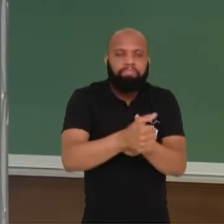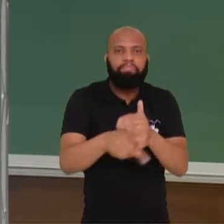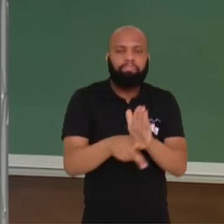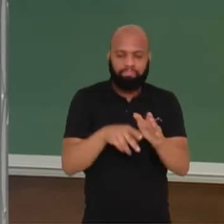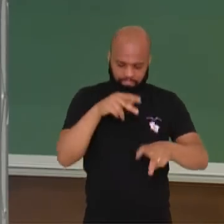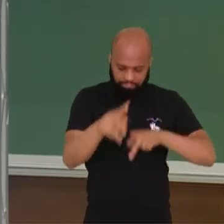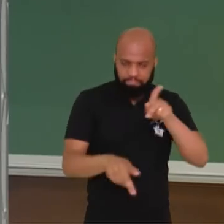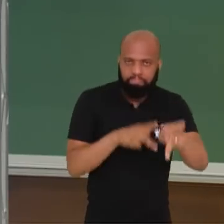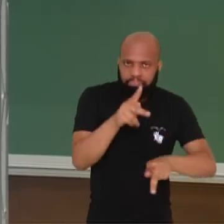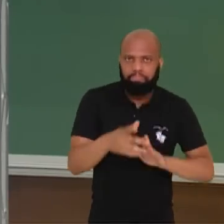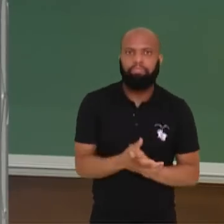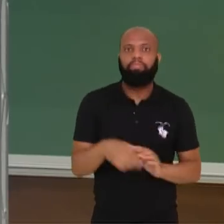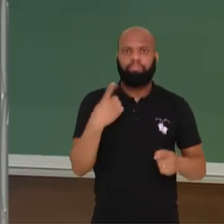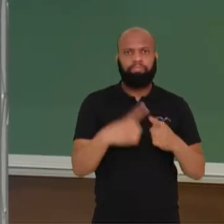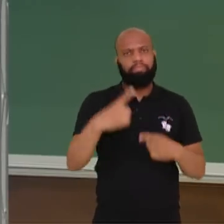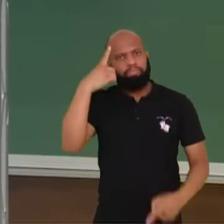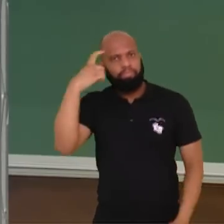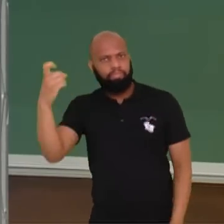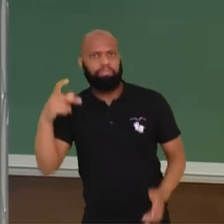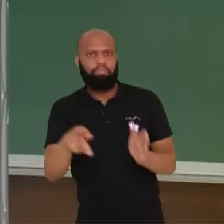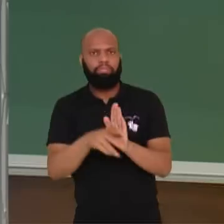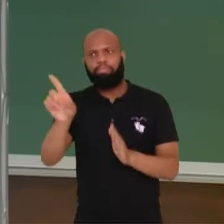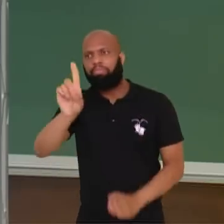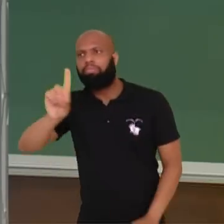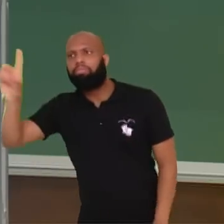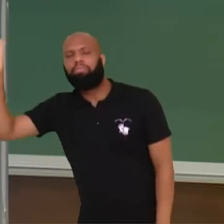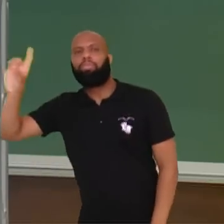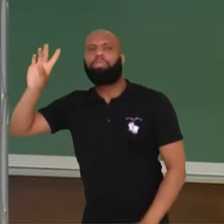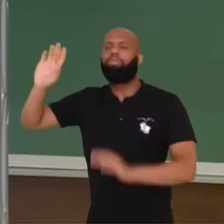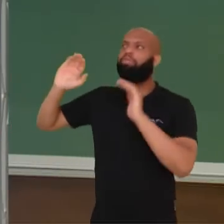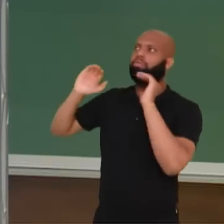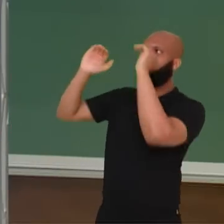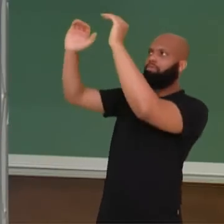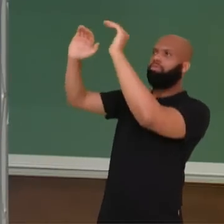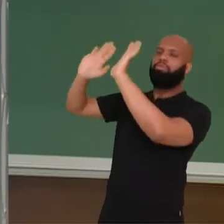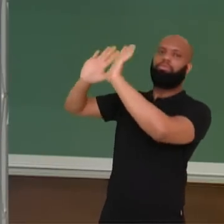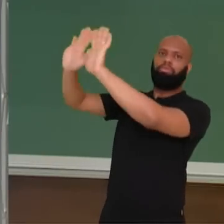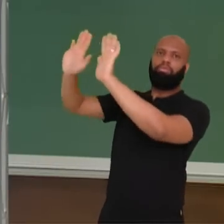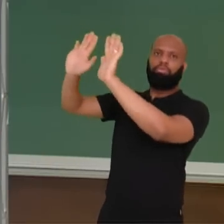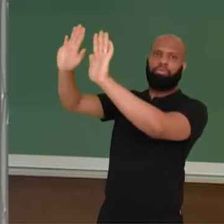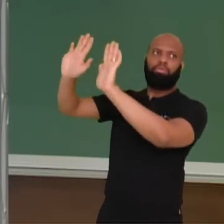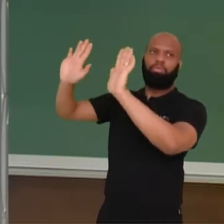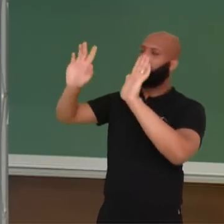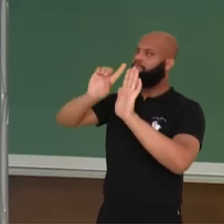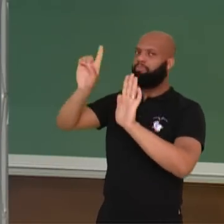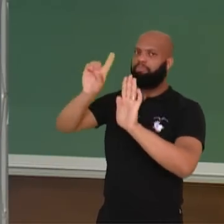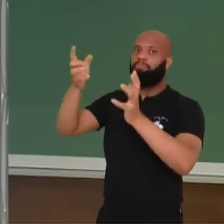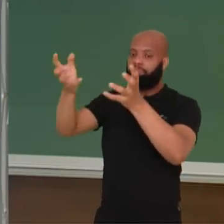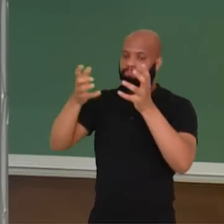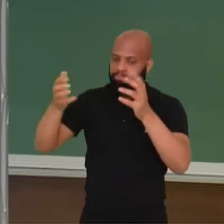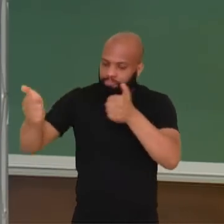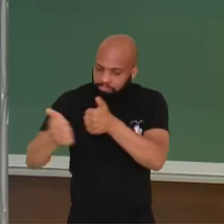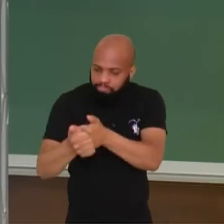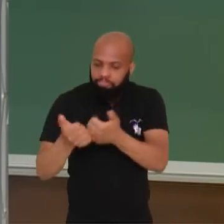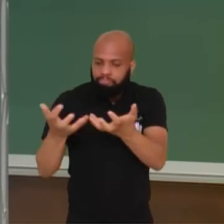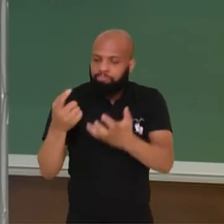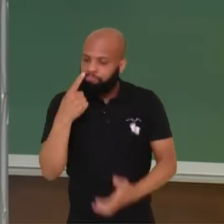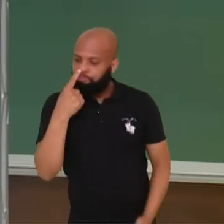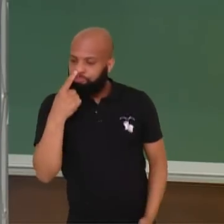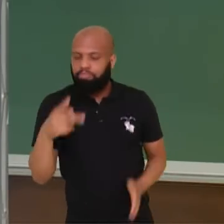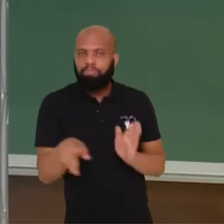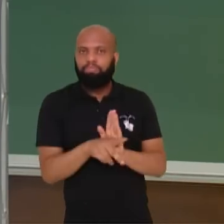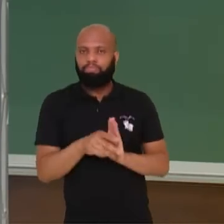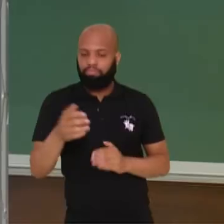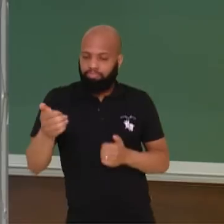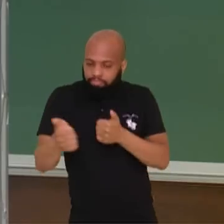população. Não é uma ideia de divindade transcendente, não era um Deus que estava distante em outro